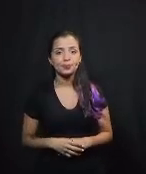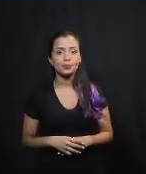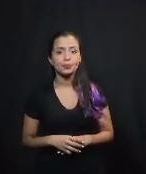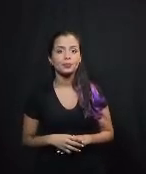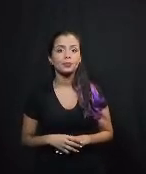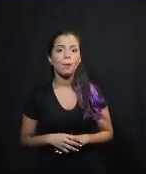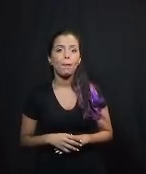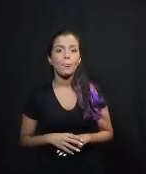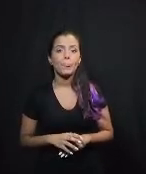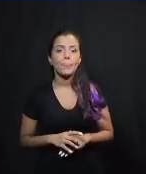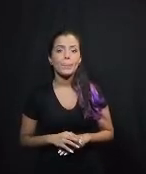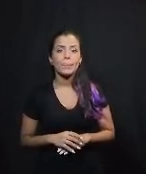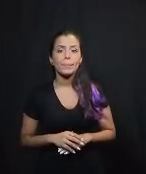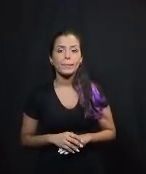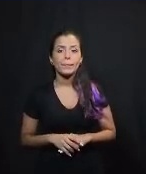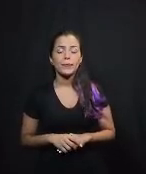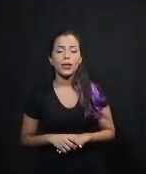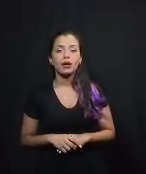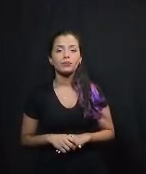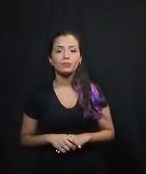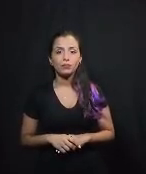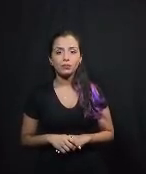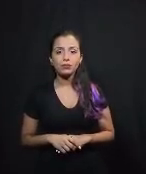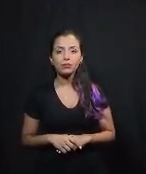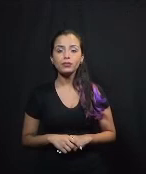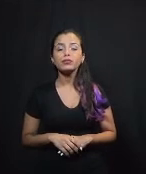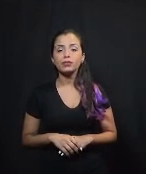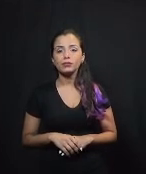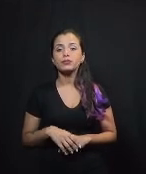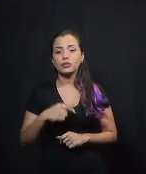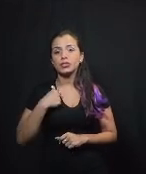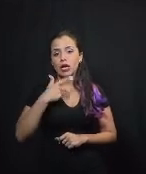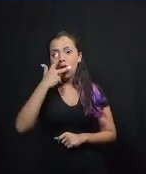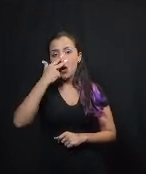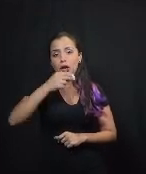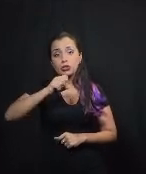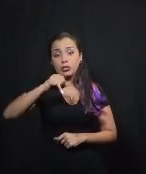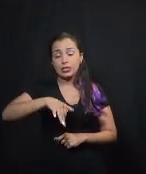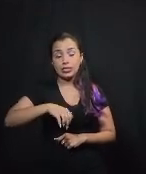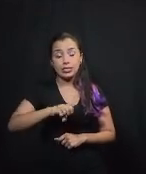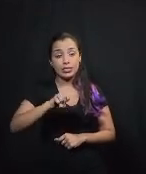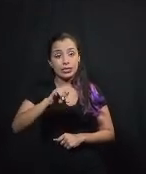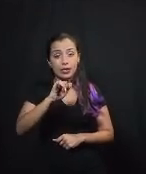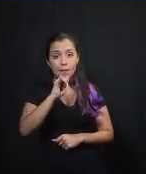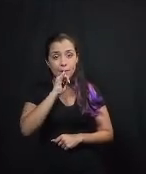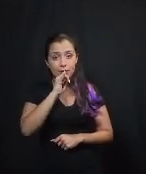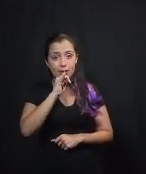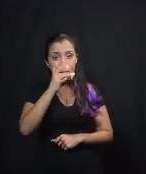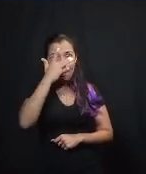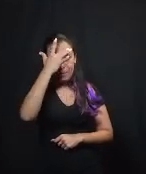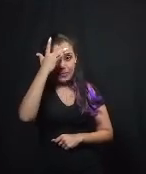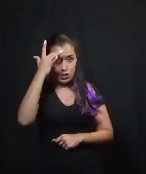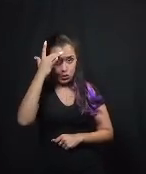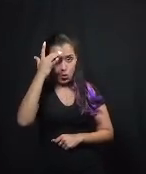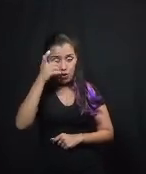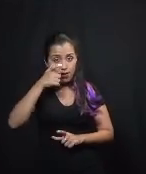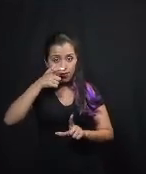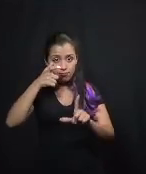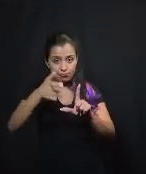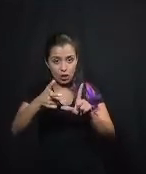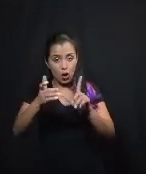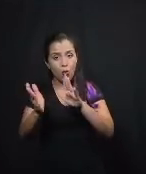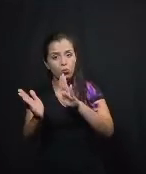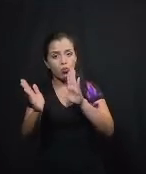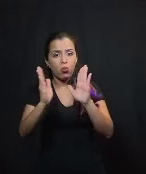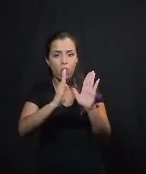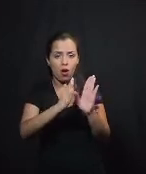Eu acho que certamente sim, é o tal problema. Se nós considerarmos as pessoas que estão nos ouvindo, eu acredito, por